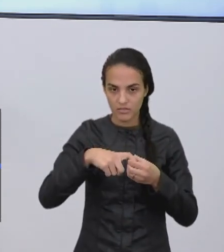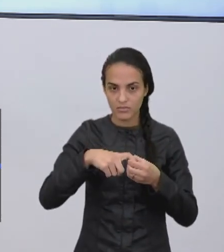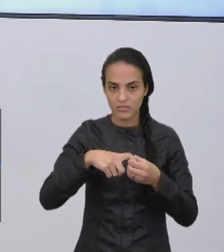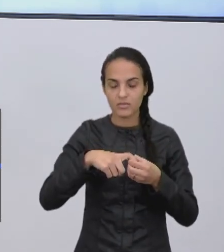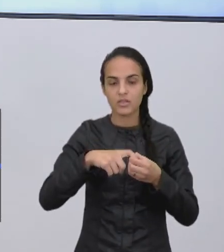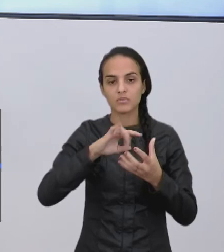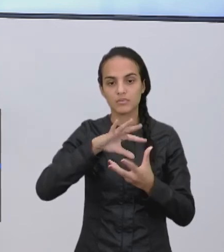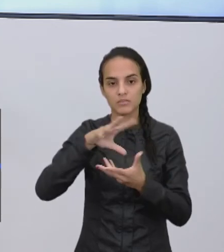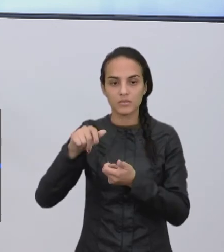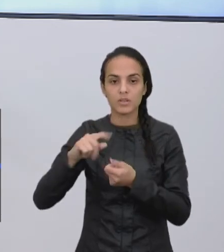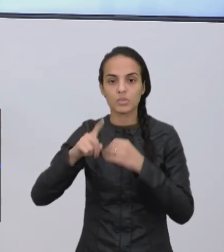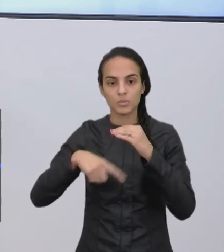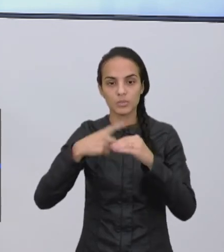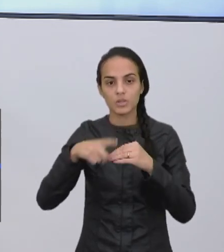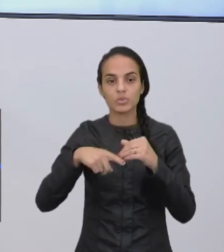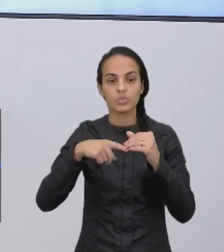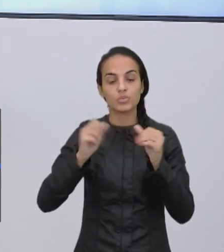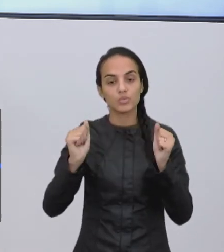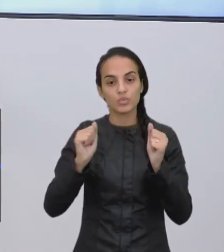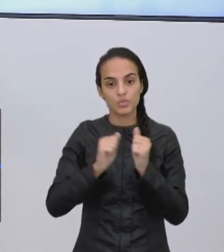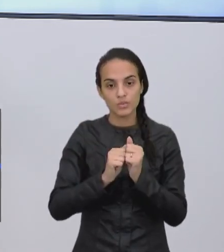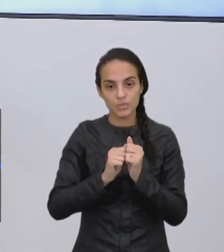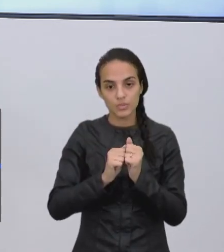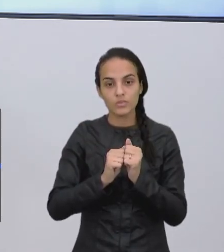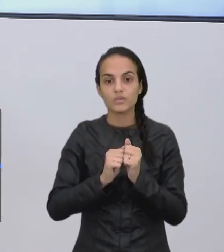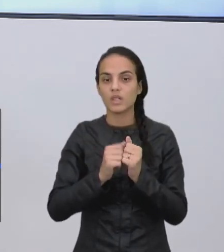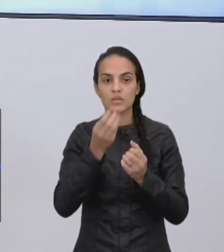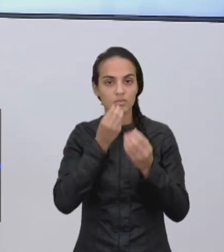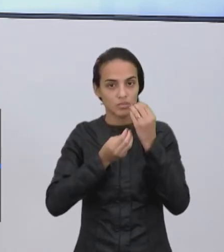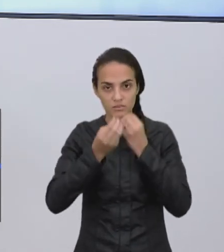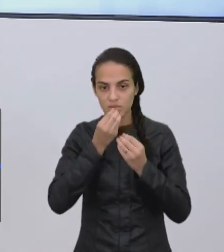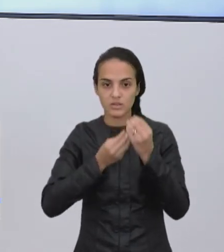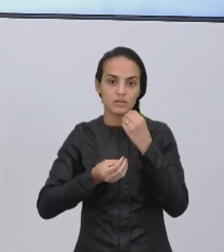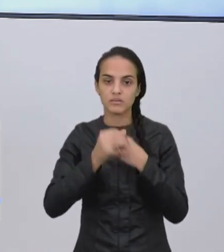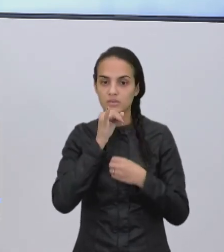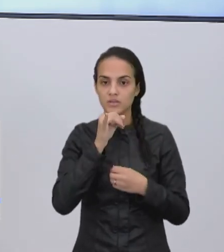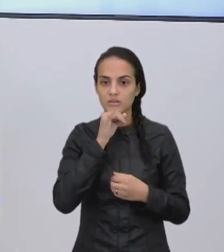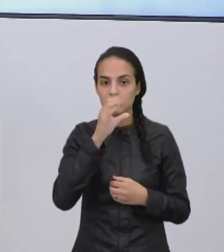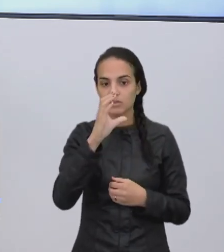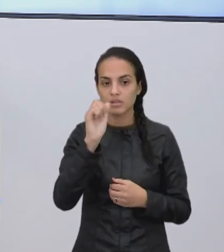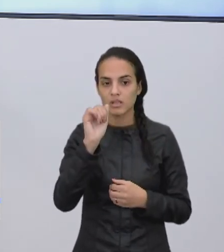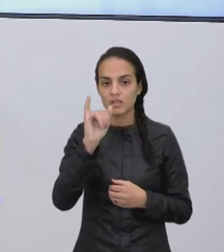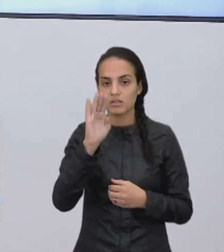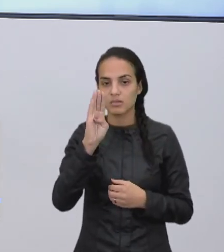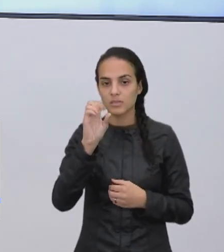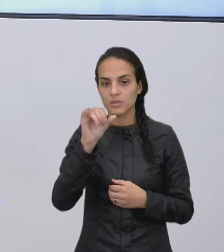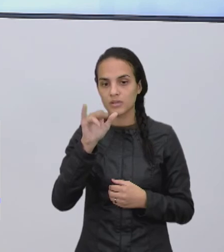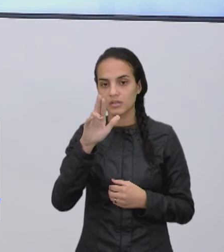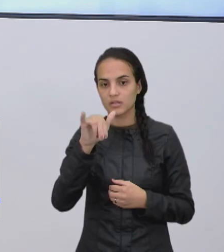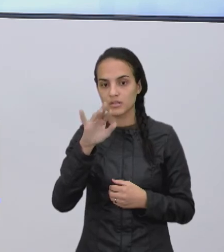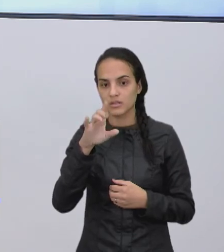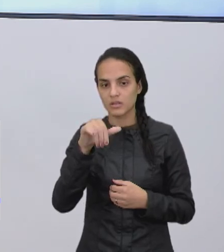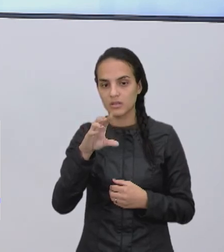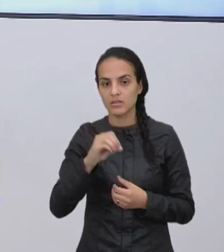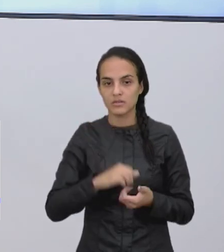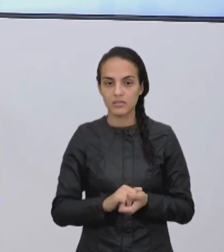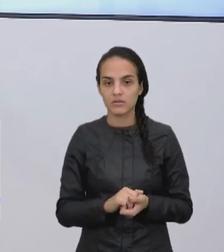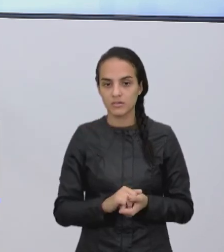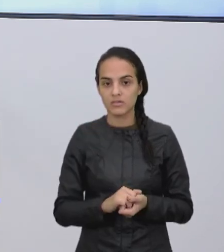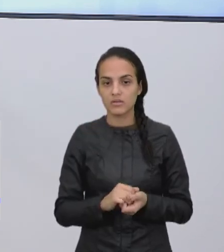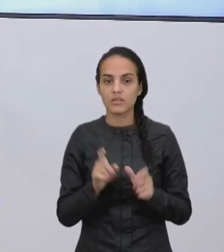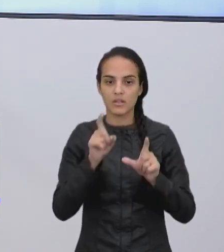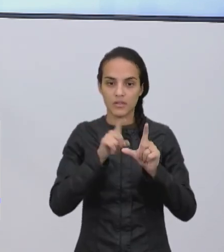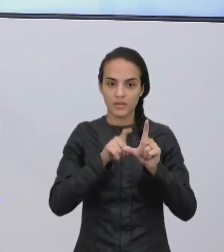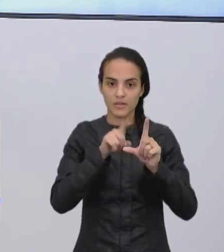ambiente. Junto com essa devolução, ela devolve os alimentos, por exemplo, os carboidratos, e que é uma fonte